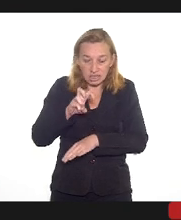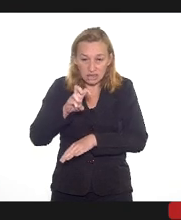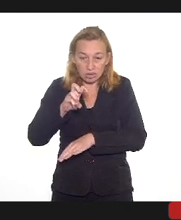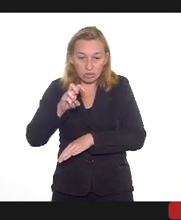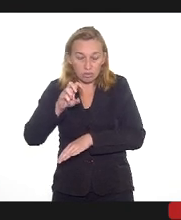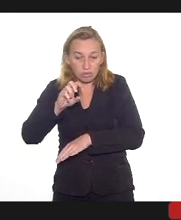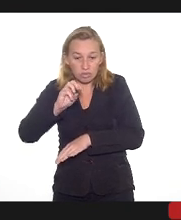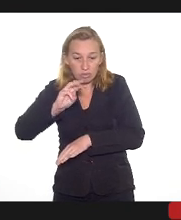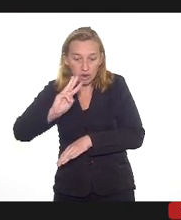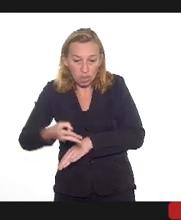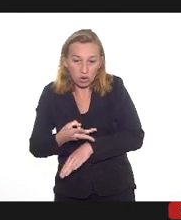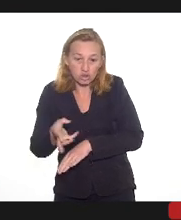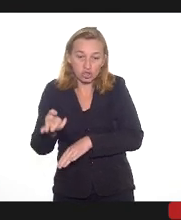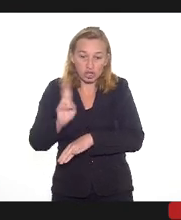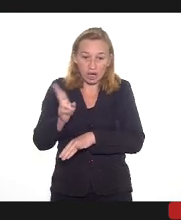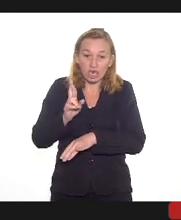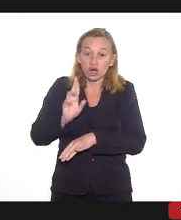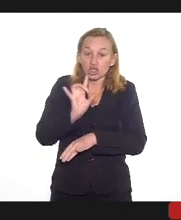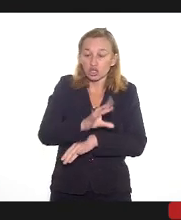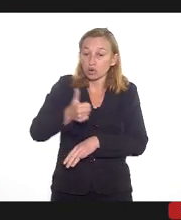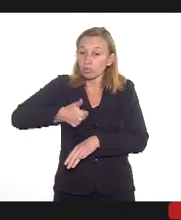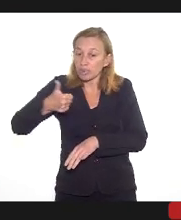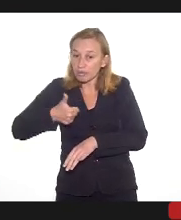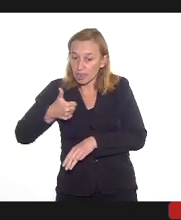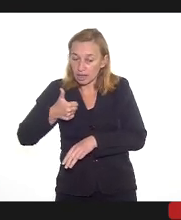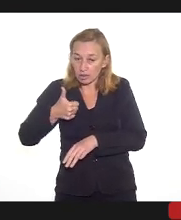R$305 milhões só no primeiro quadrimestre.